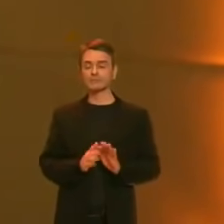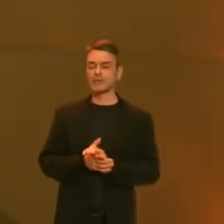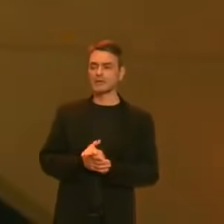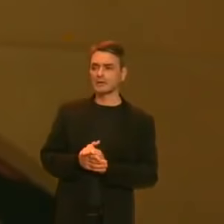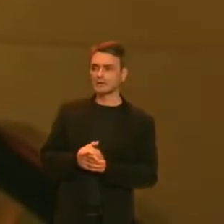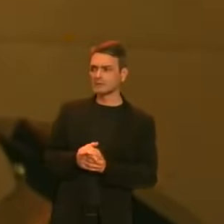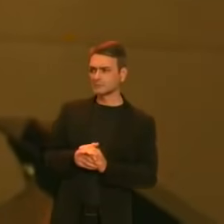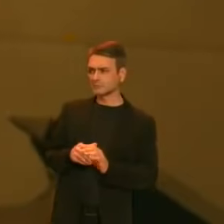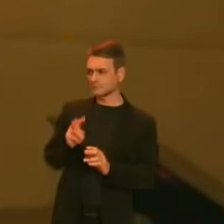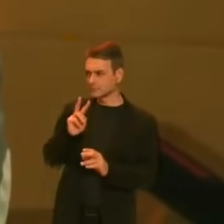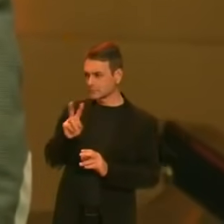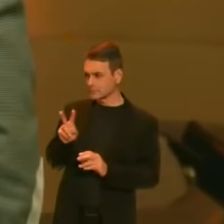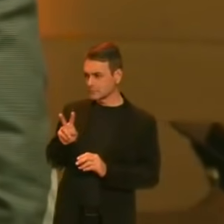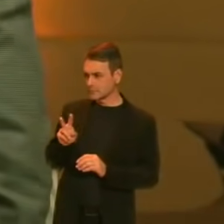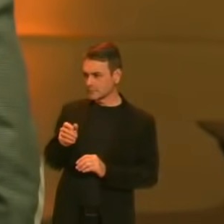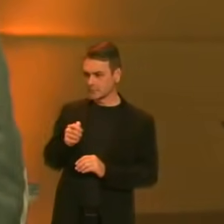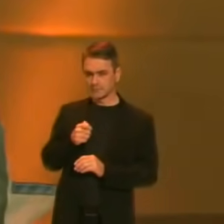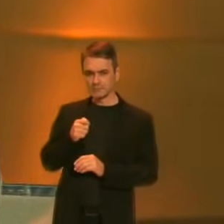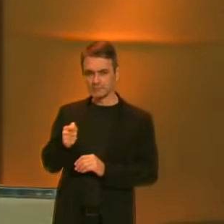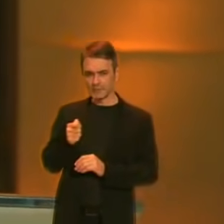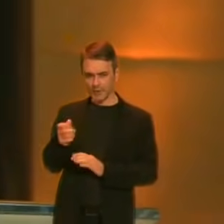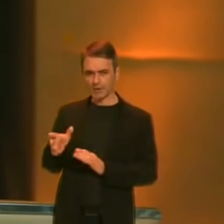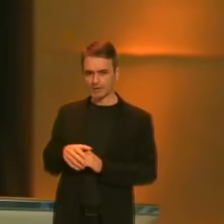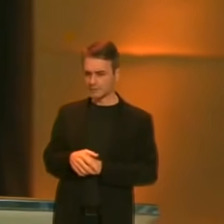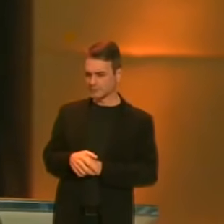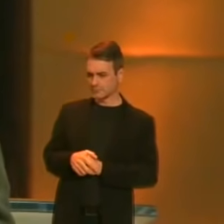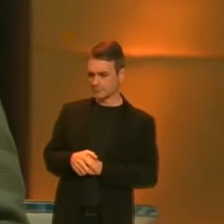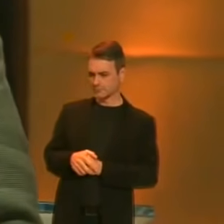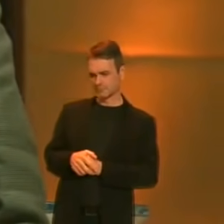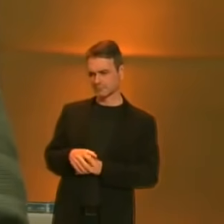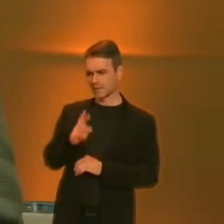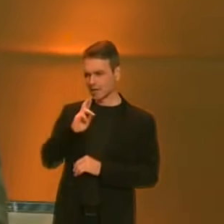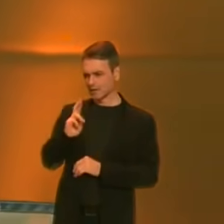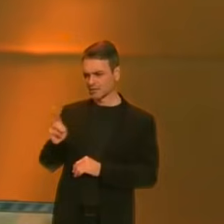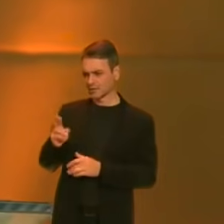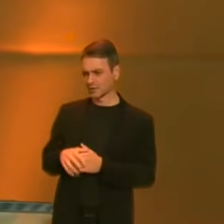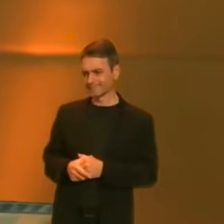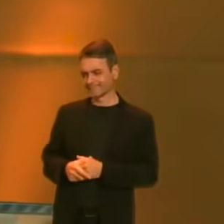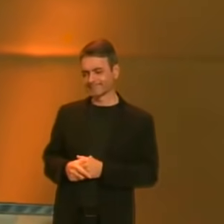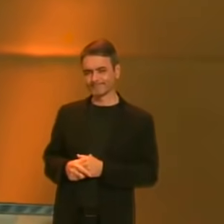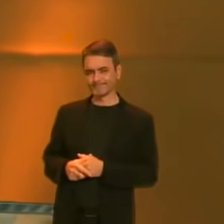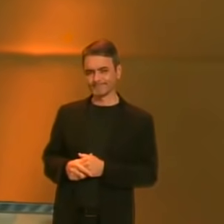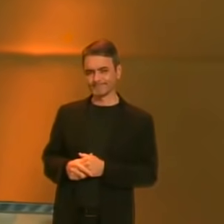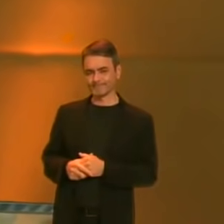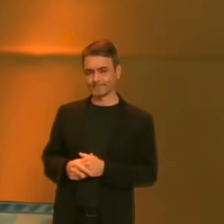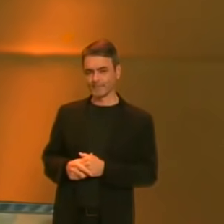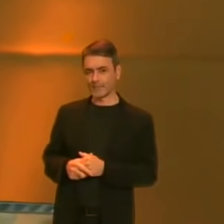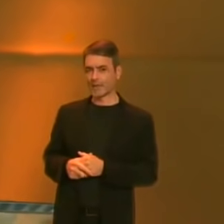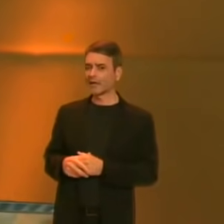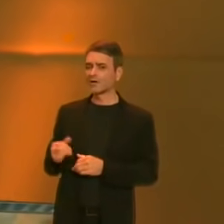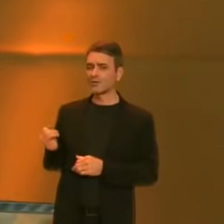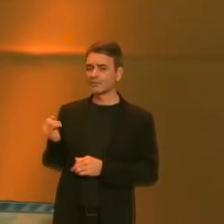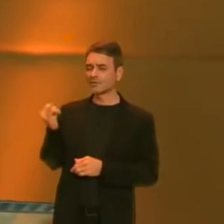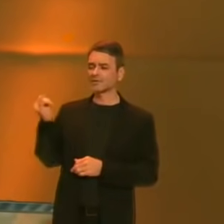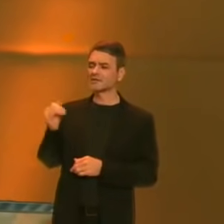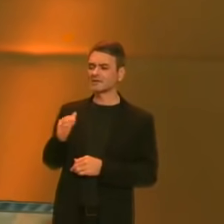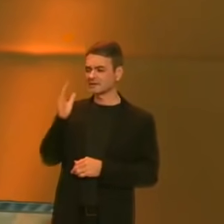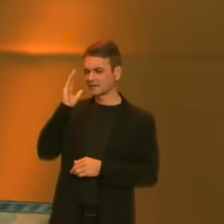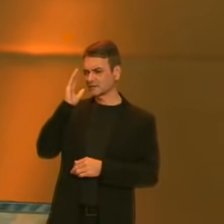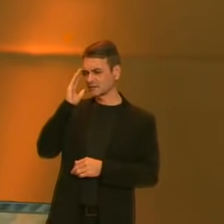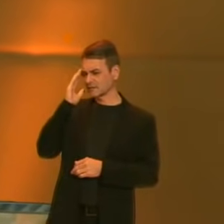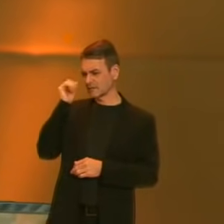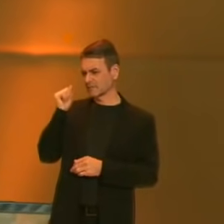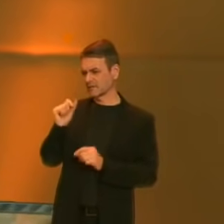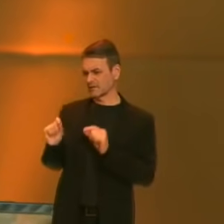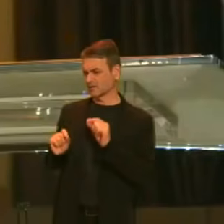aquele repórter e deu uma resposta muito interessante. Ele disse assim: o importante não é saber